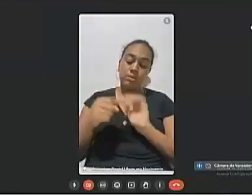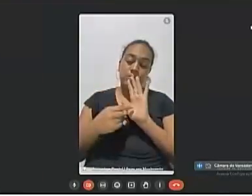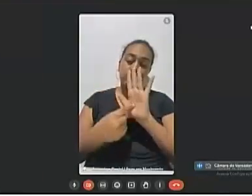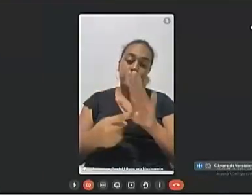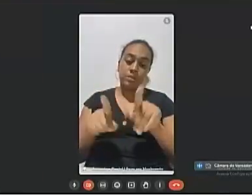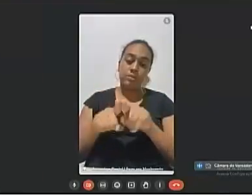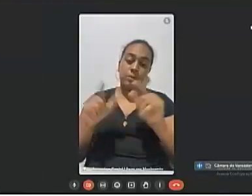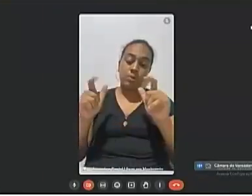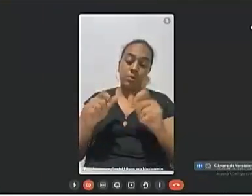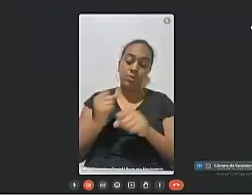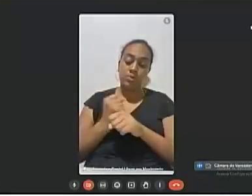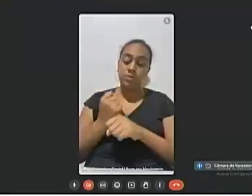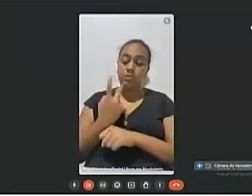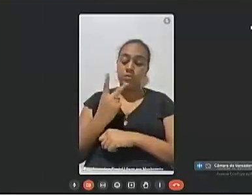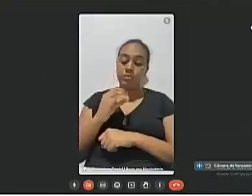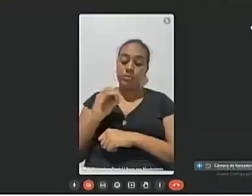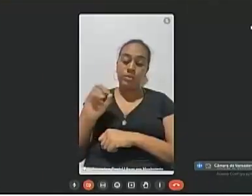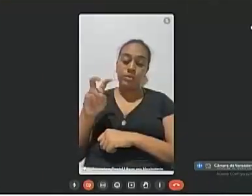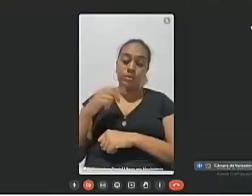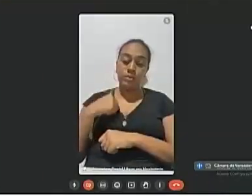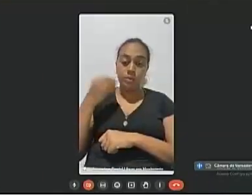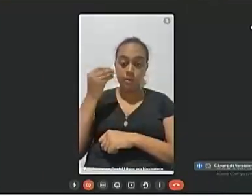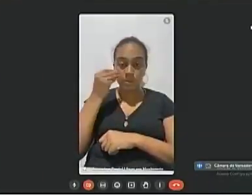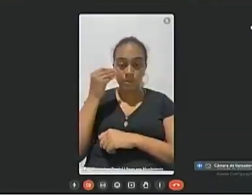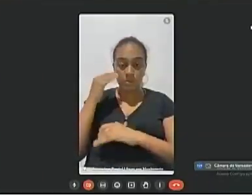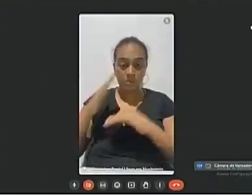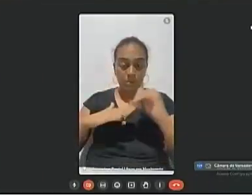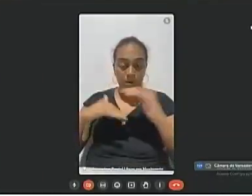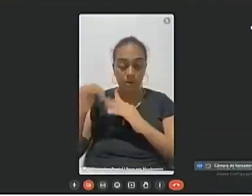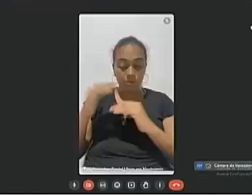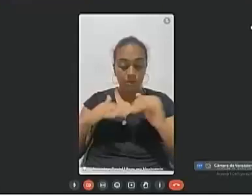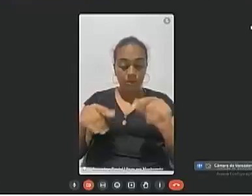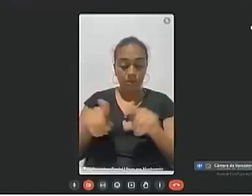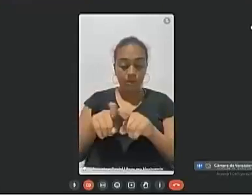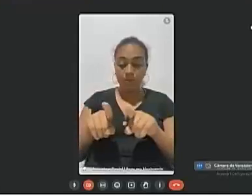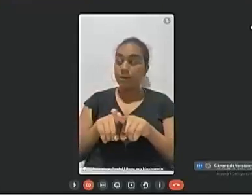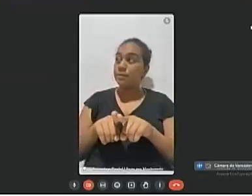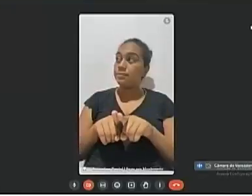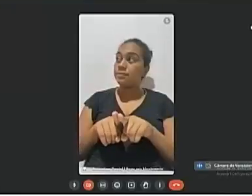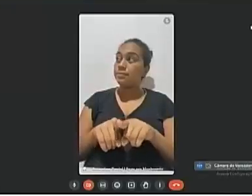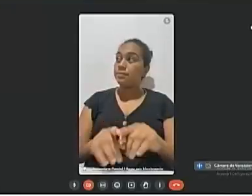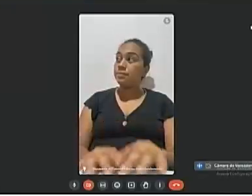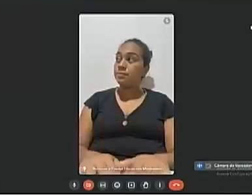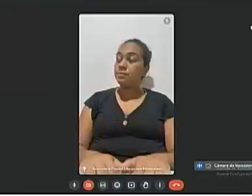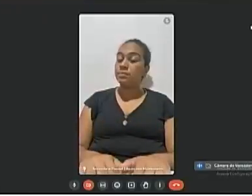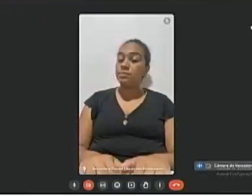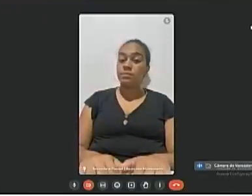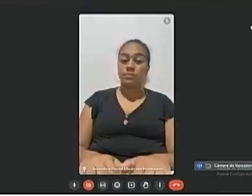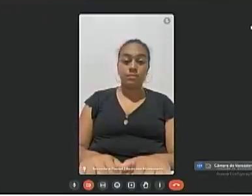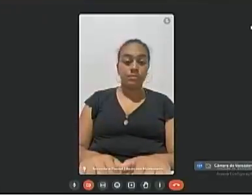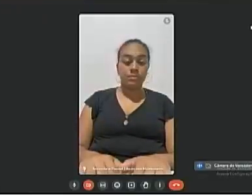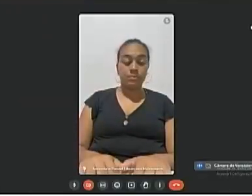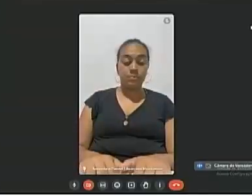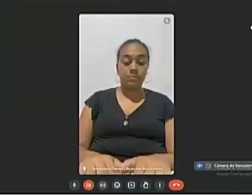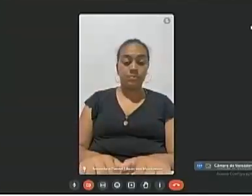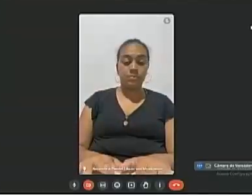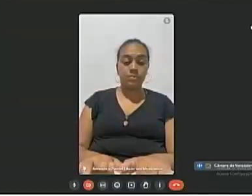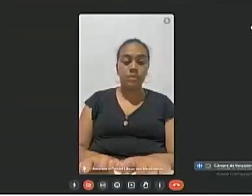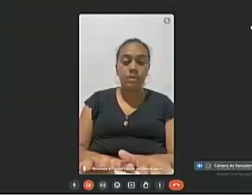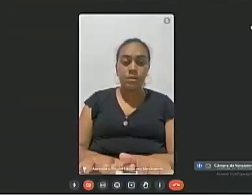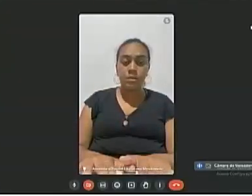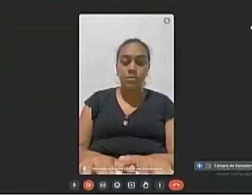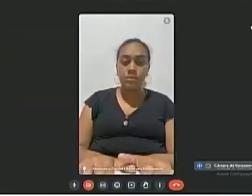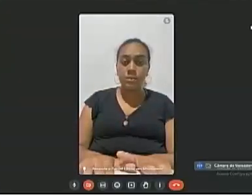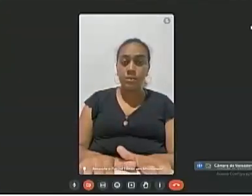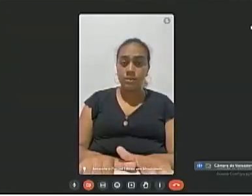de hidráulica 2005, nós tentamos colocar o maior número possível de canais aqui. Colocamos na ressaca e Porto Vitória. O que